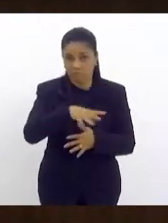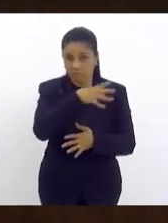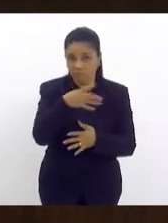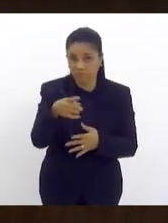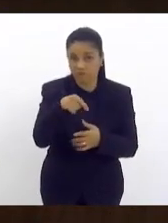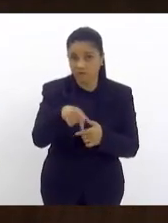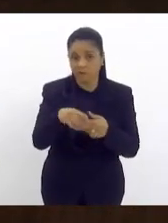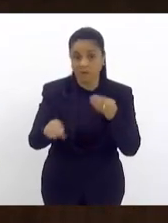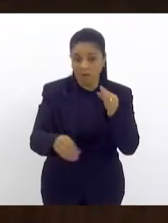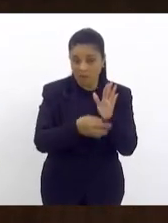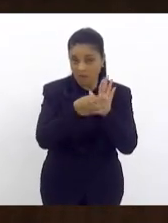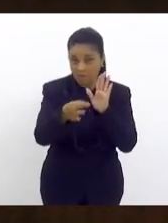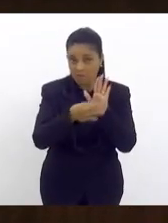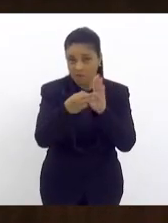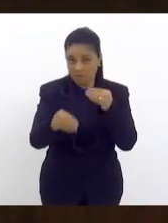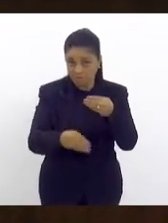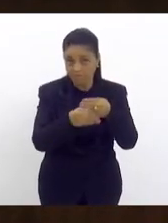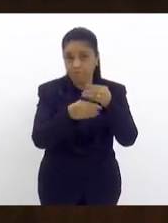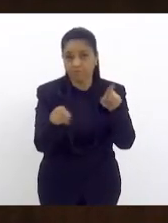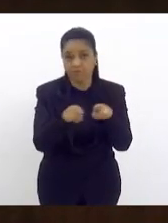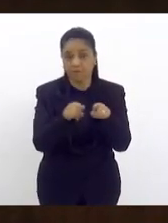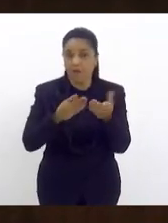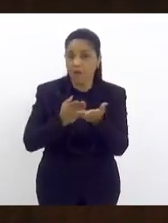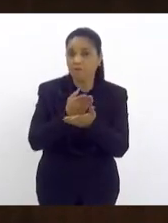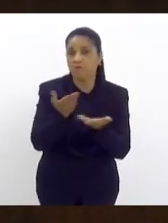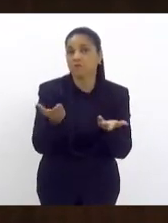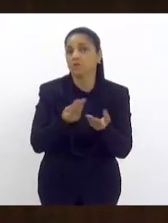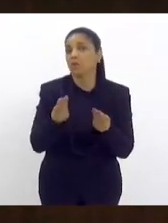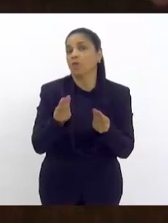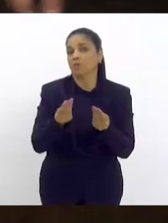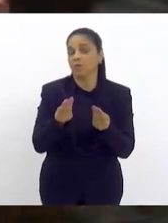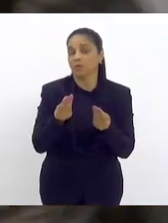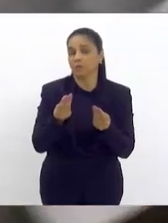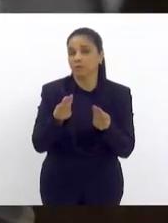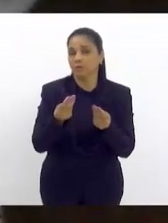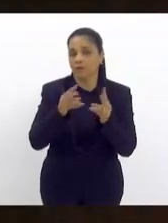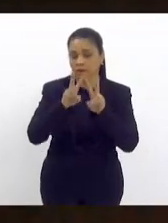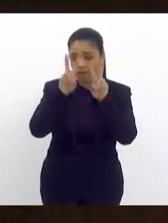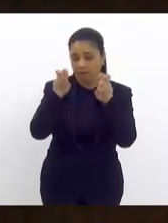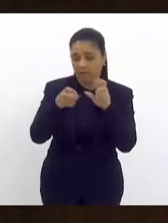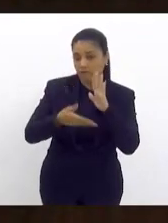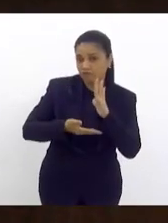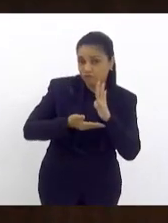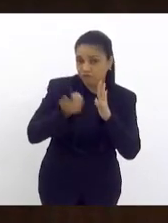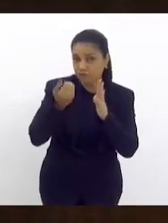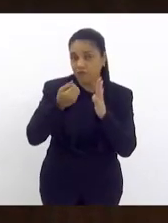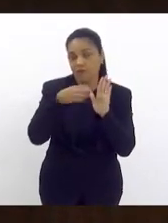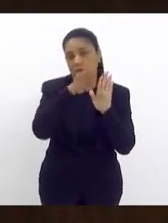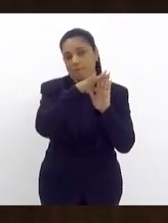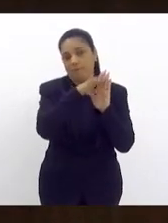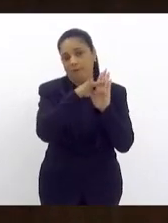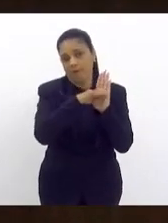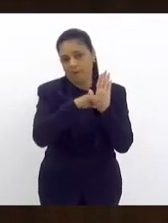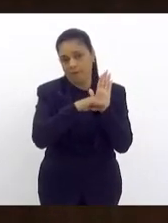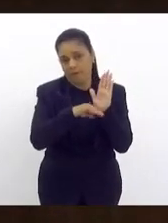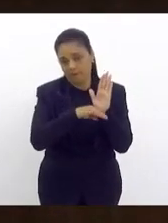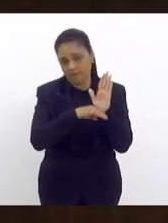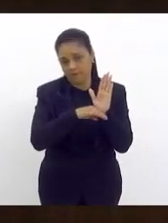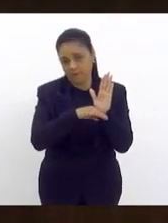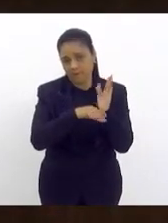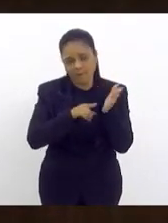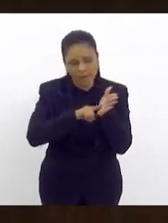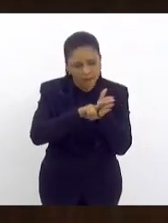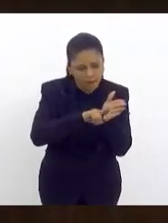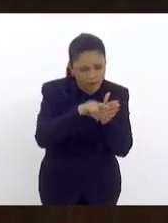Para Ser aprovada também então Presidente a gente tá pedindo para matéria ser retirada de pauta para uma análise mais profunda